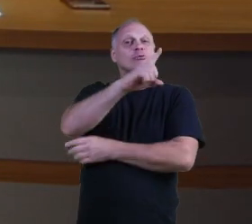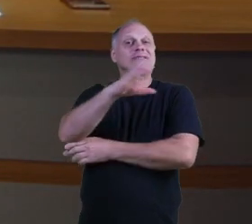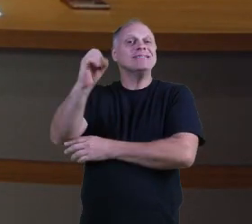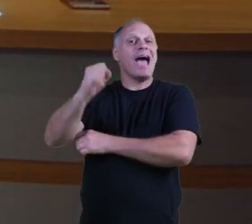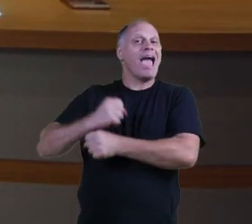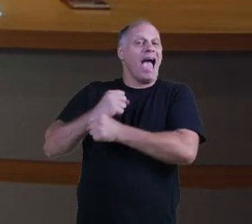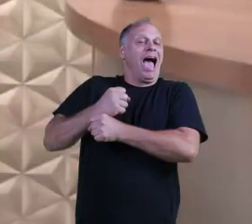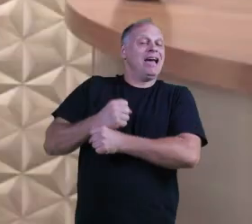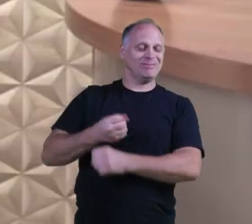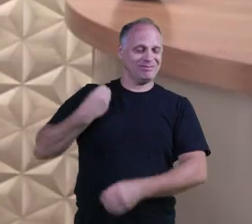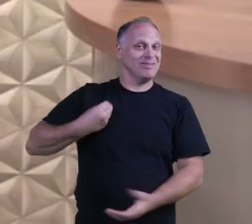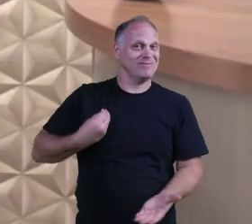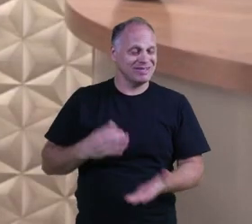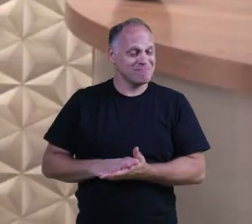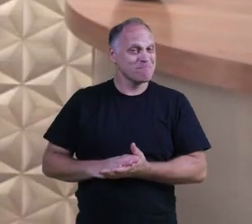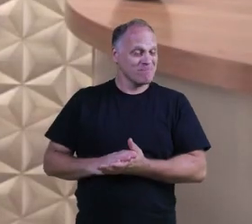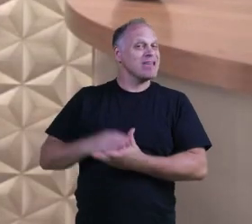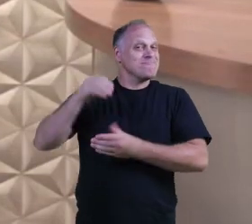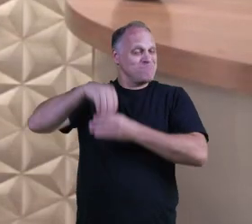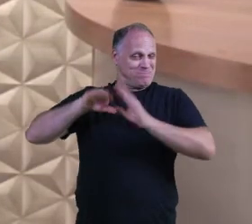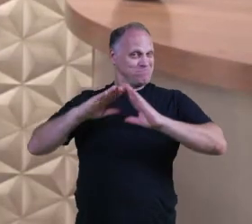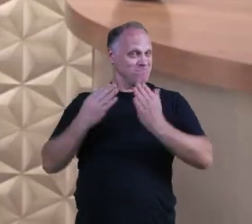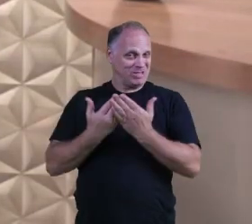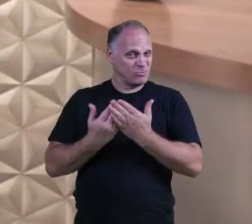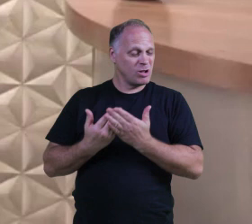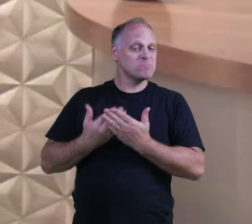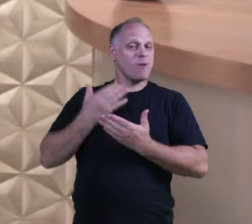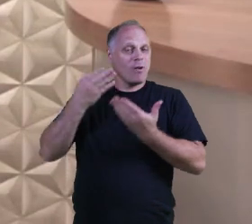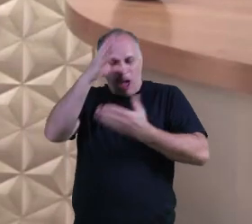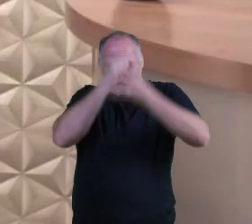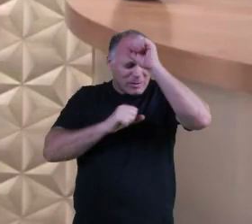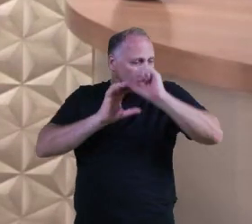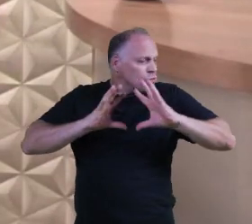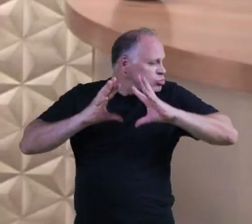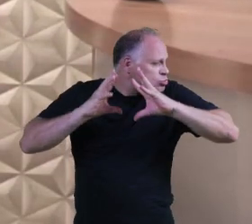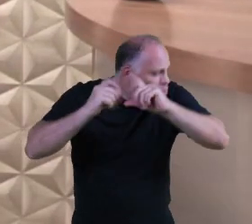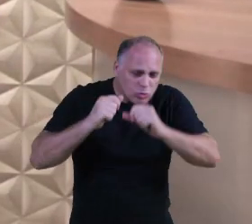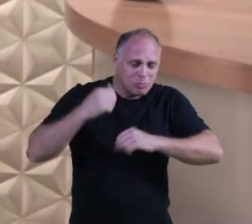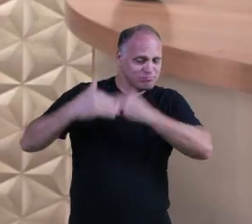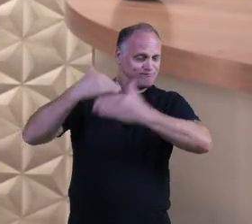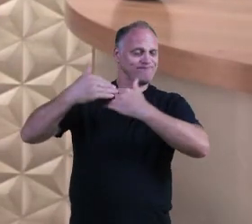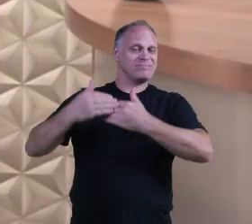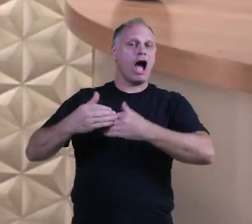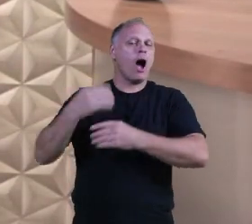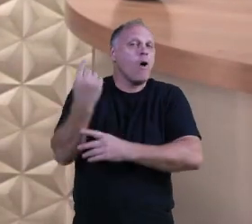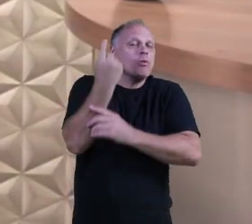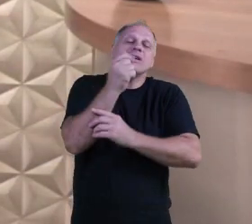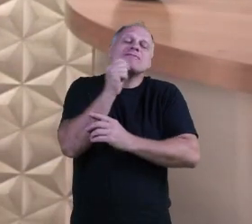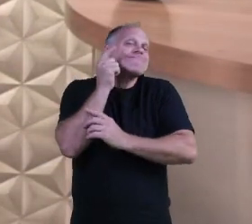escola, esse ano é o centenário da escola. E o que acontece ali dentro? Eu